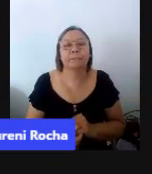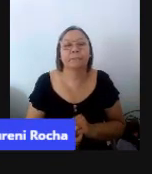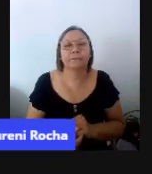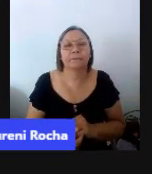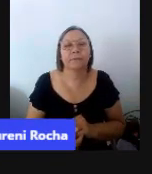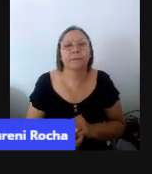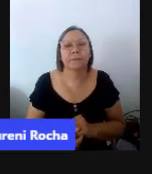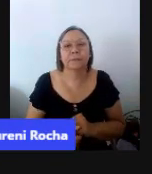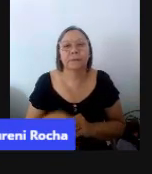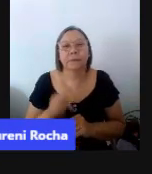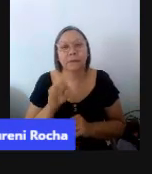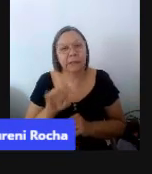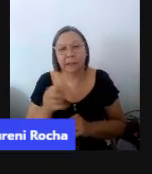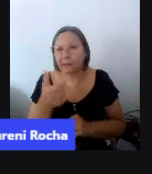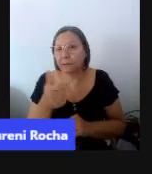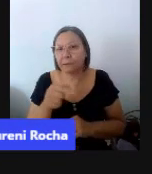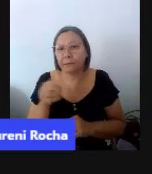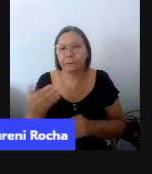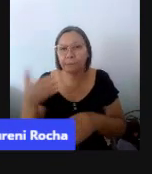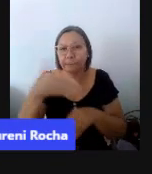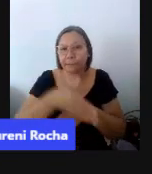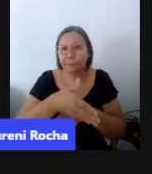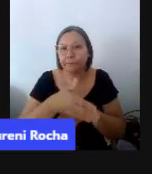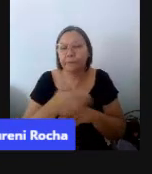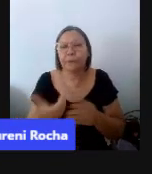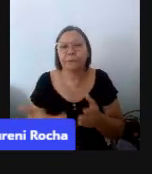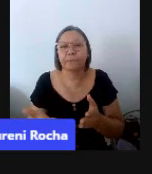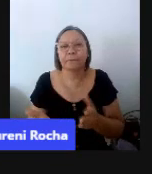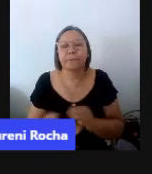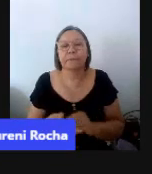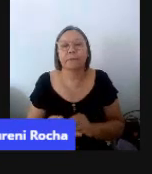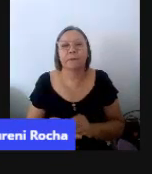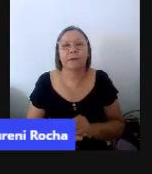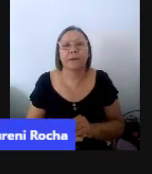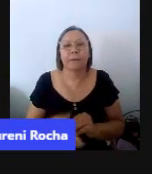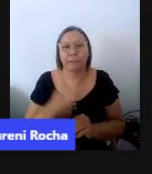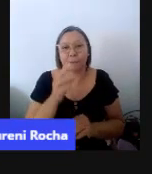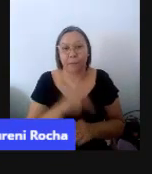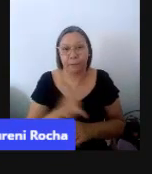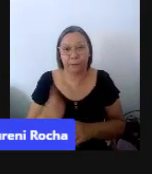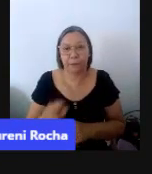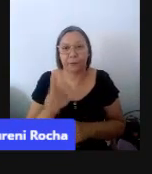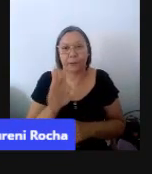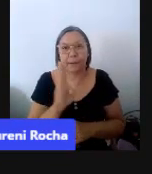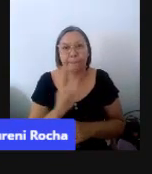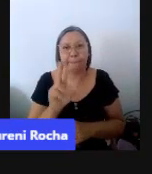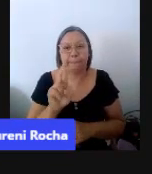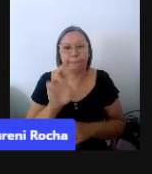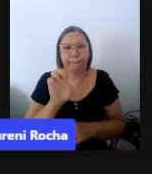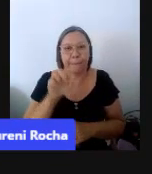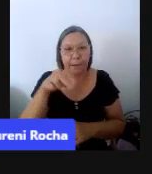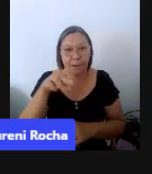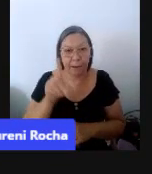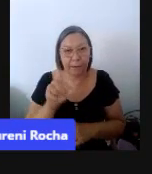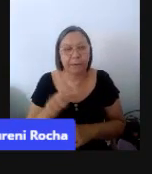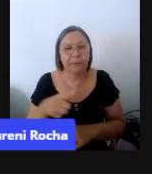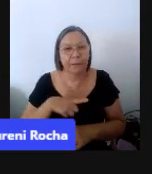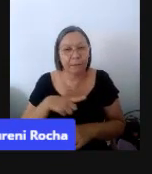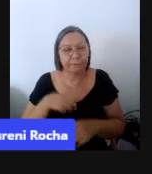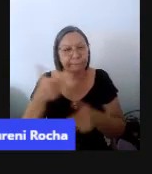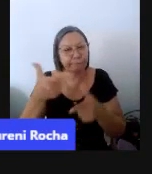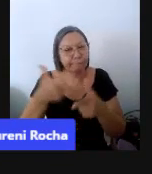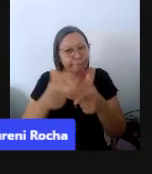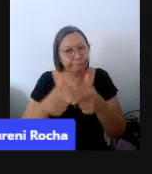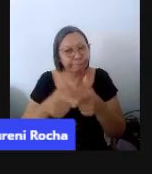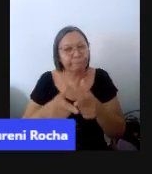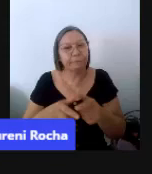realiza. Então, vou eu. A Brenda teve alguns problemas técnicos, então eu falo um pouco aí para vocês. Bom, a